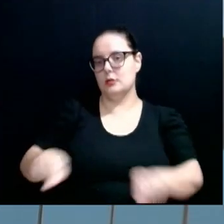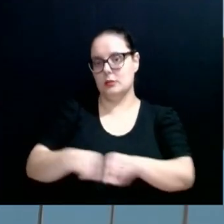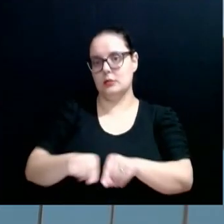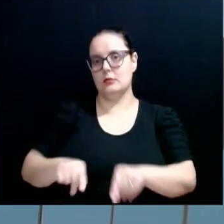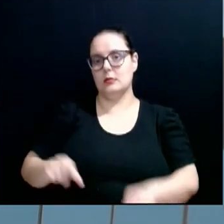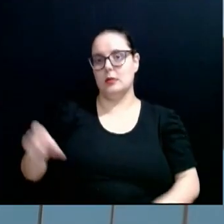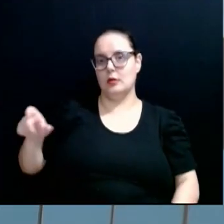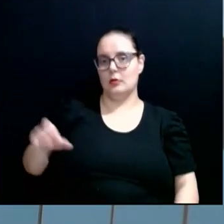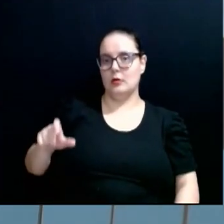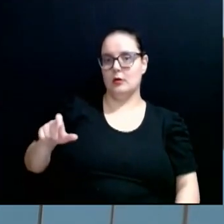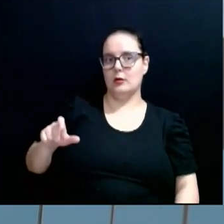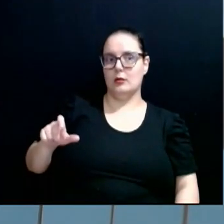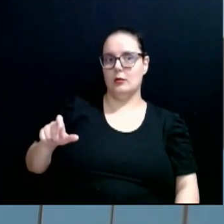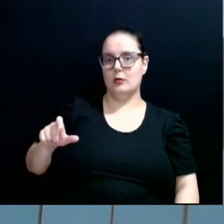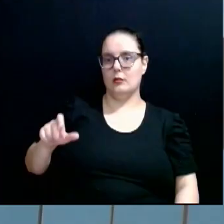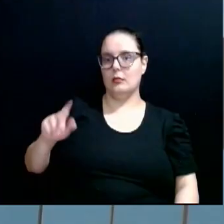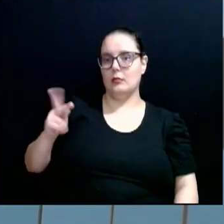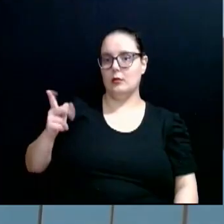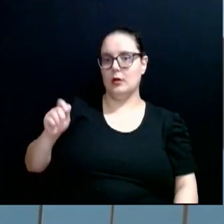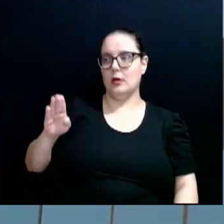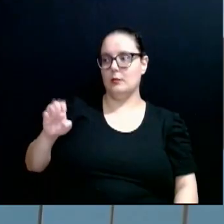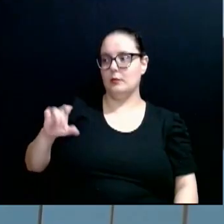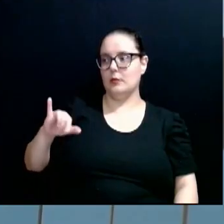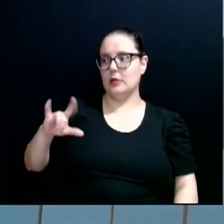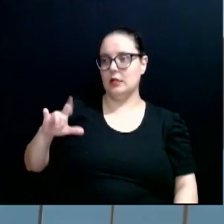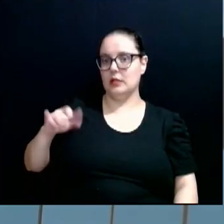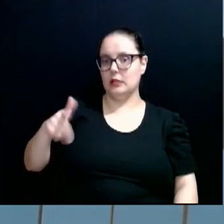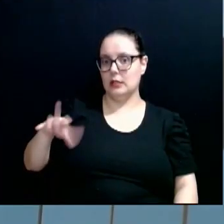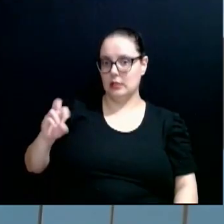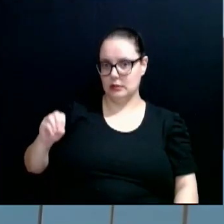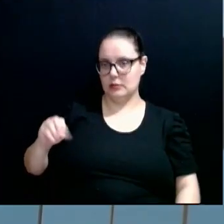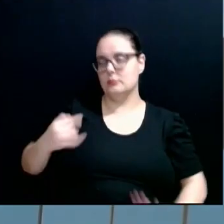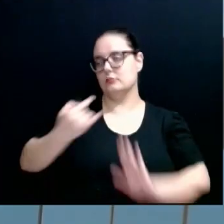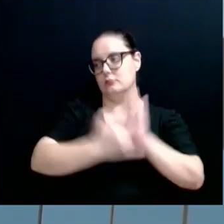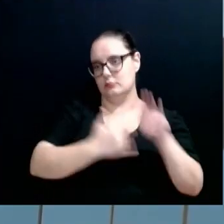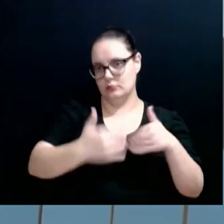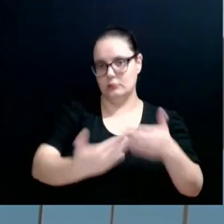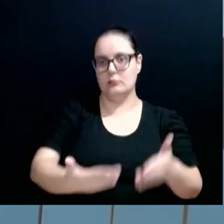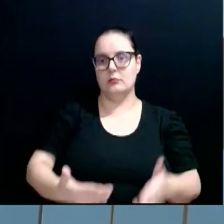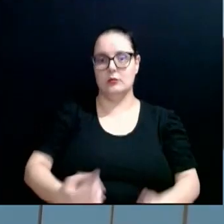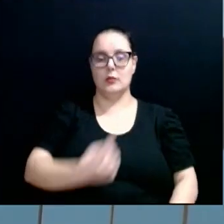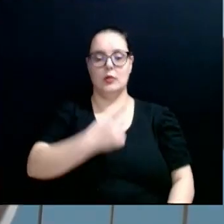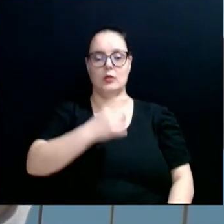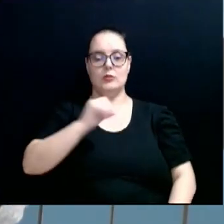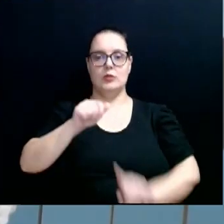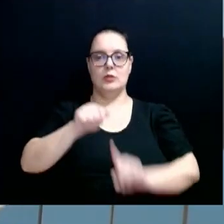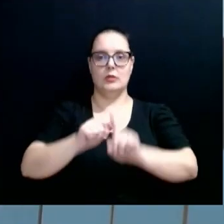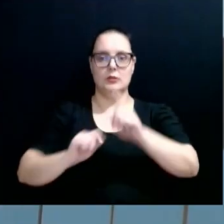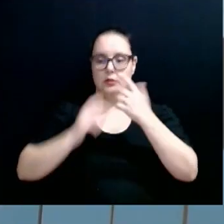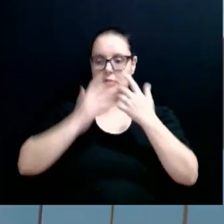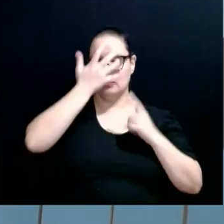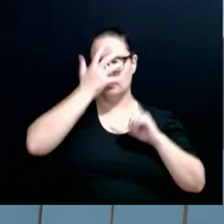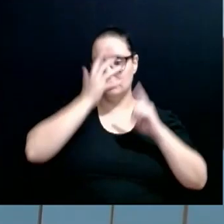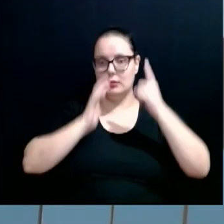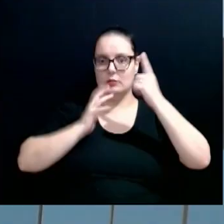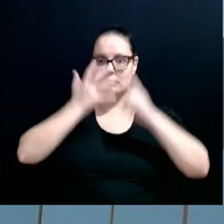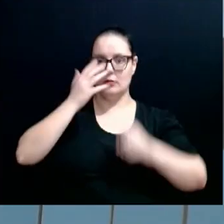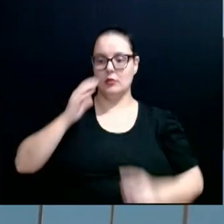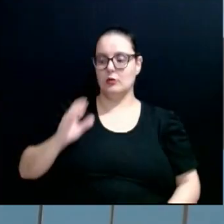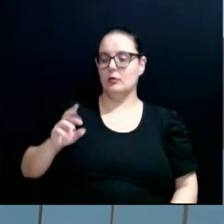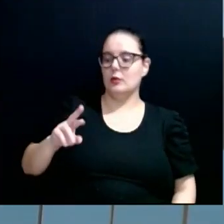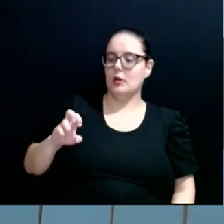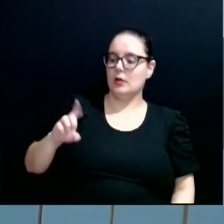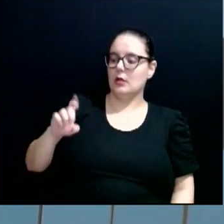né? E no dia 10 de fevereiro é aberto o envelope do credenciamento e as